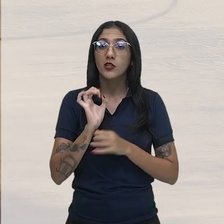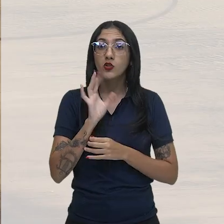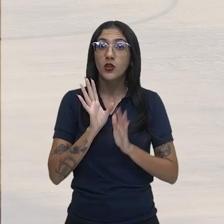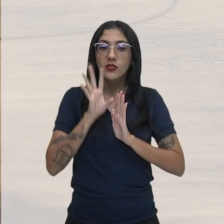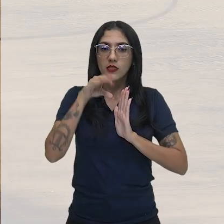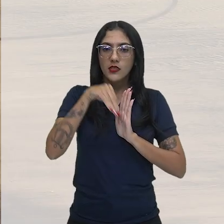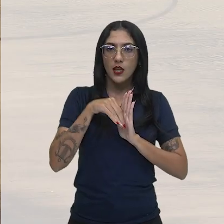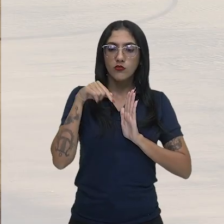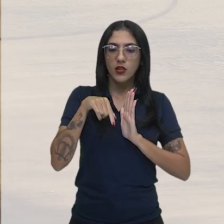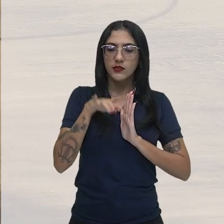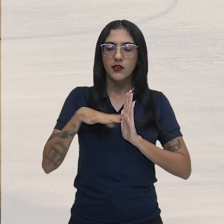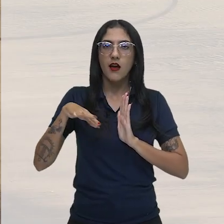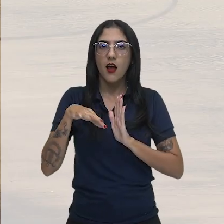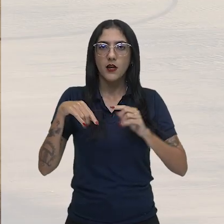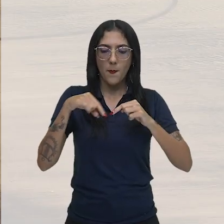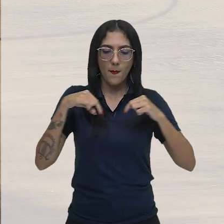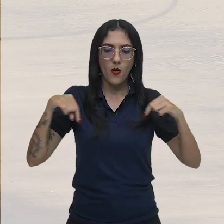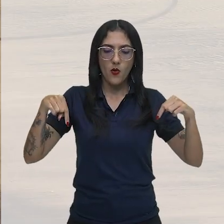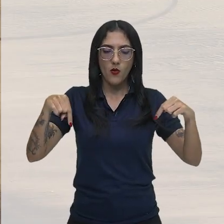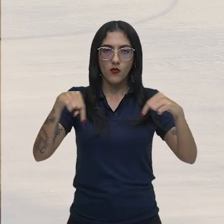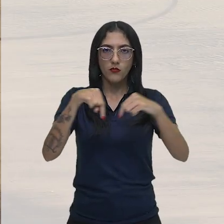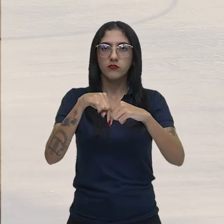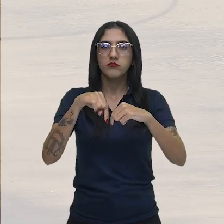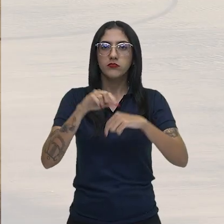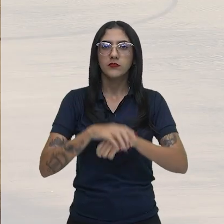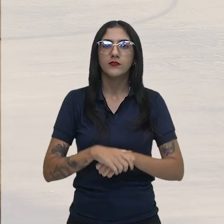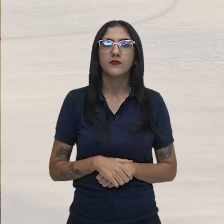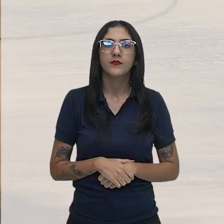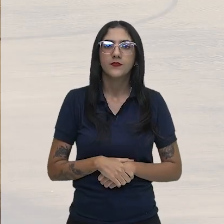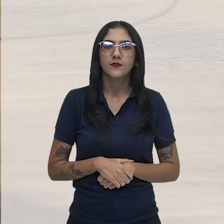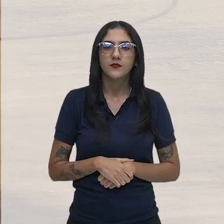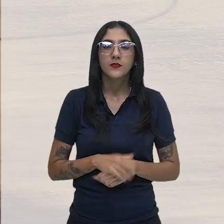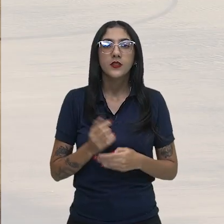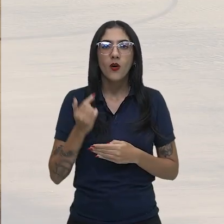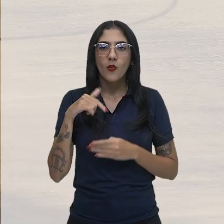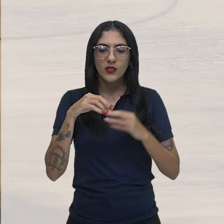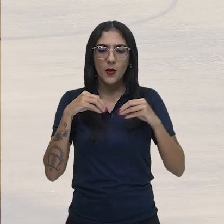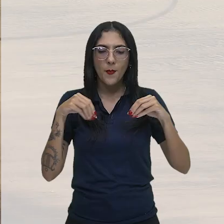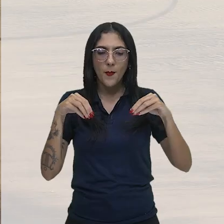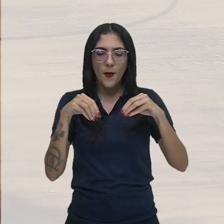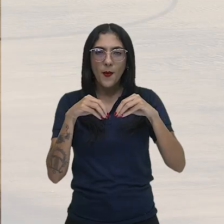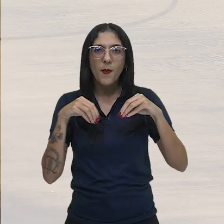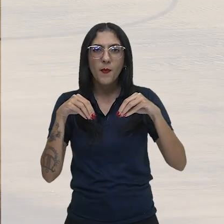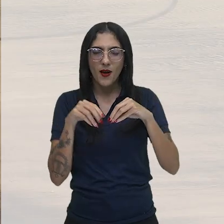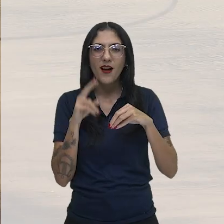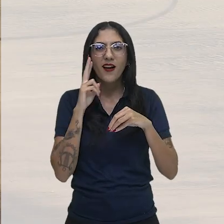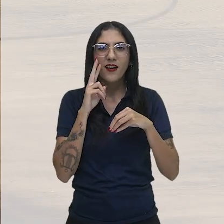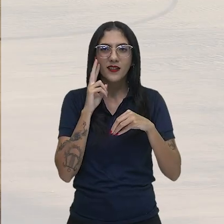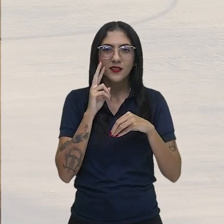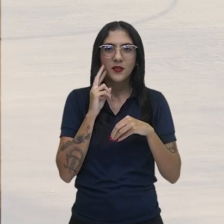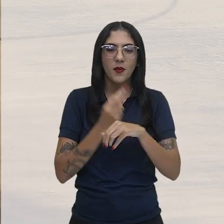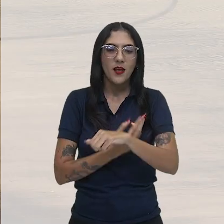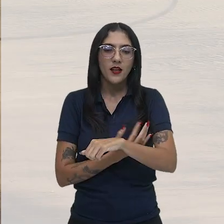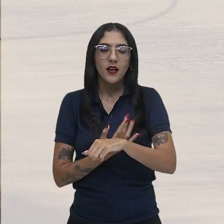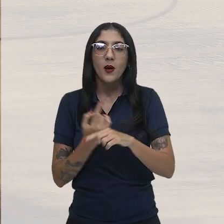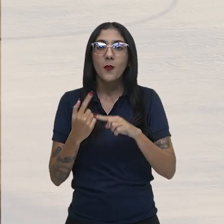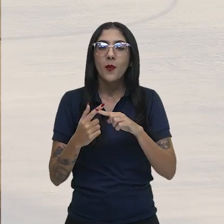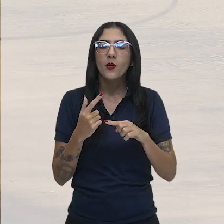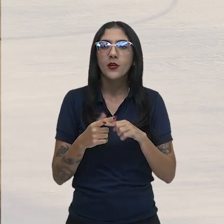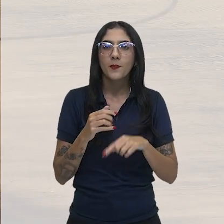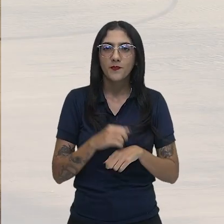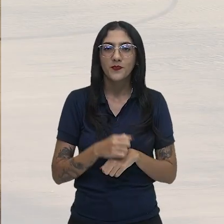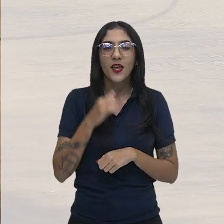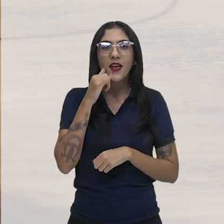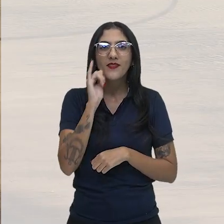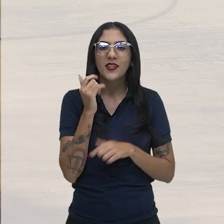acontecer dentro desse espaço. Tá certo? E esse solo, né, tem que ser de areia, argila ou grama justamente para